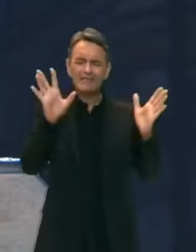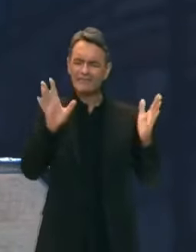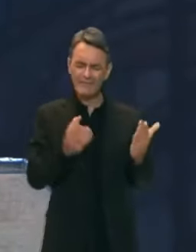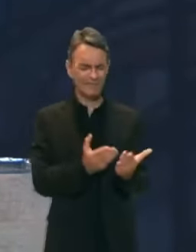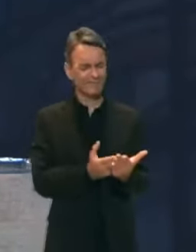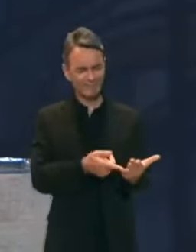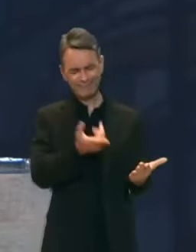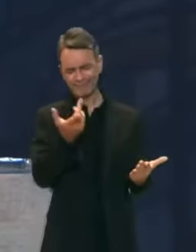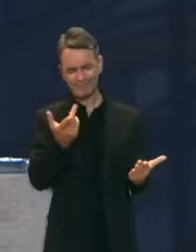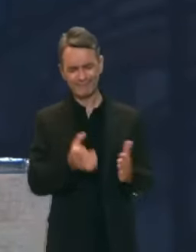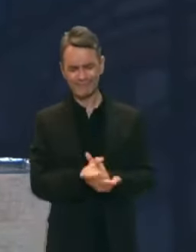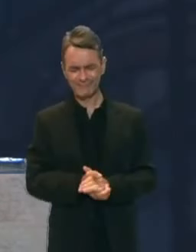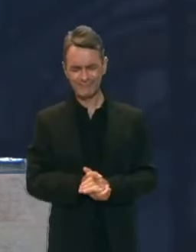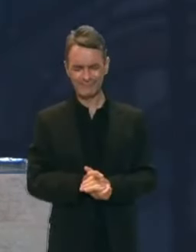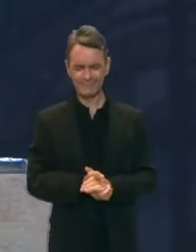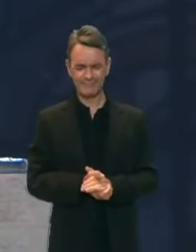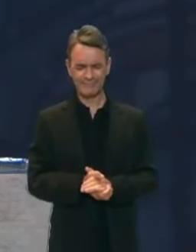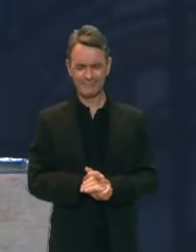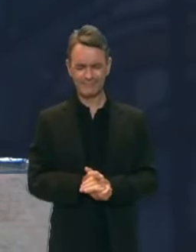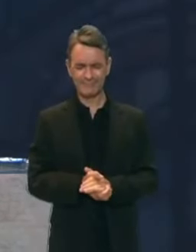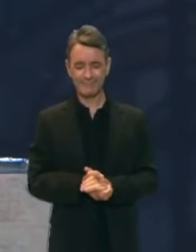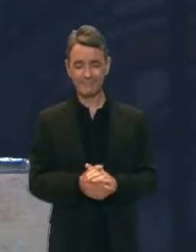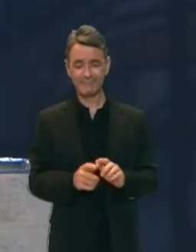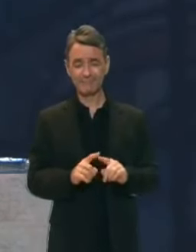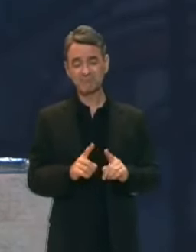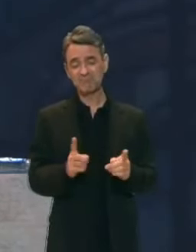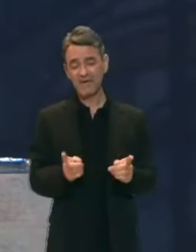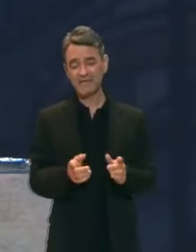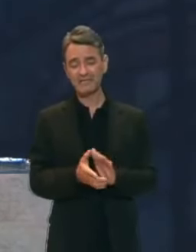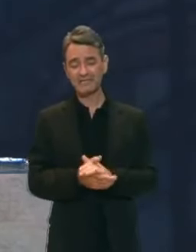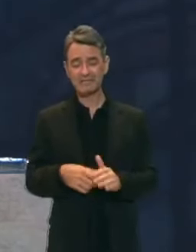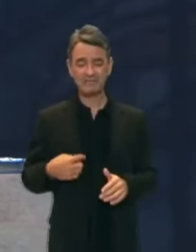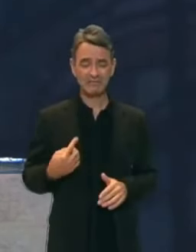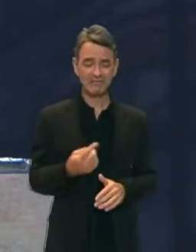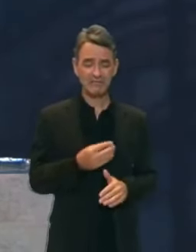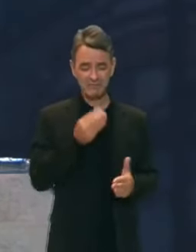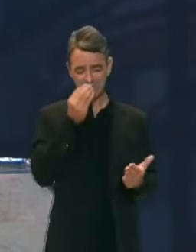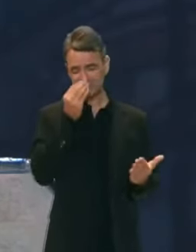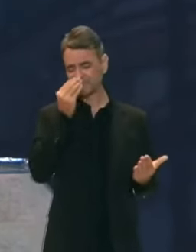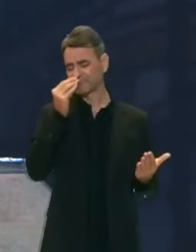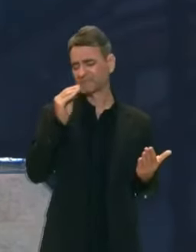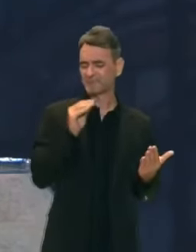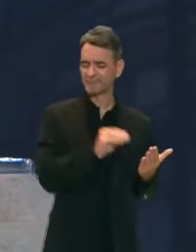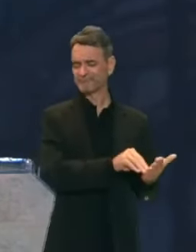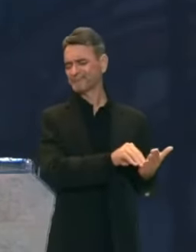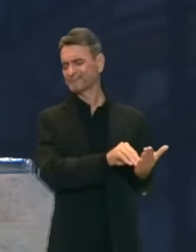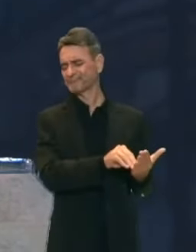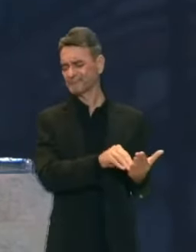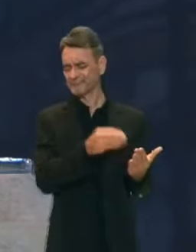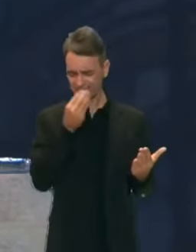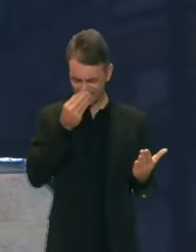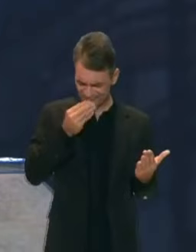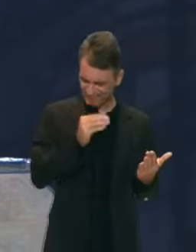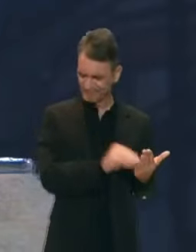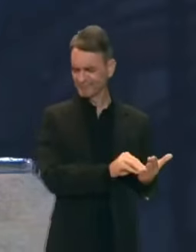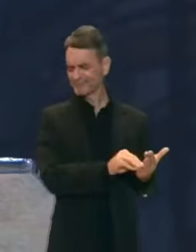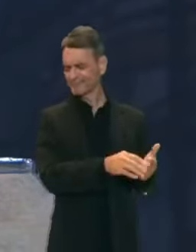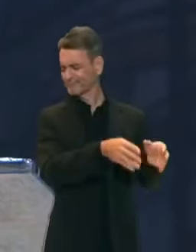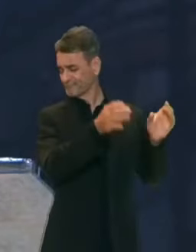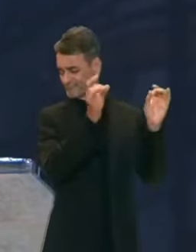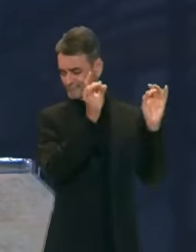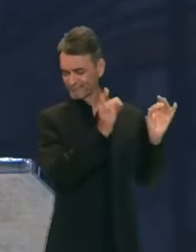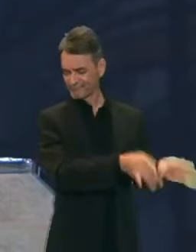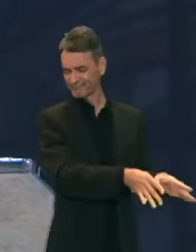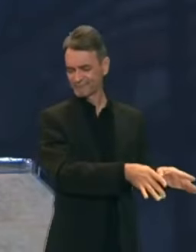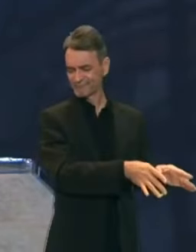cada instante, mas por vezes nós a rejeitamos, por vezes nós a deixamos sobre